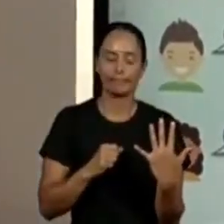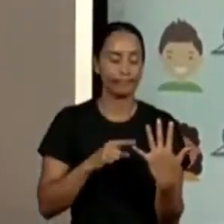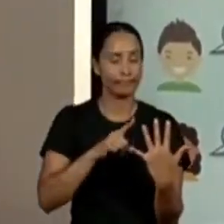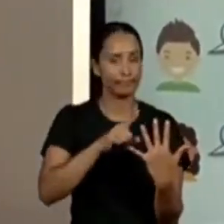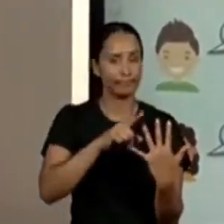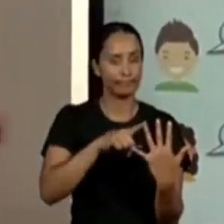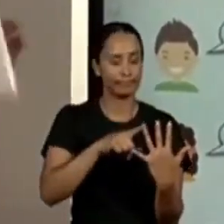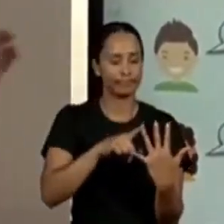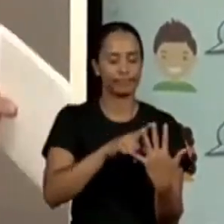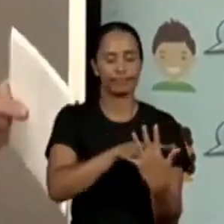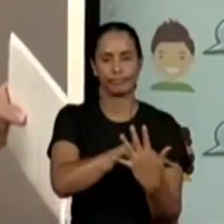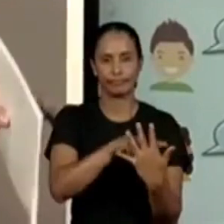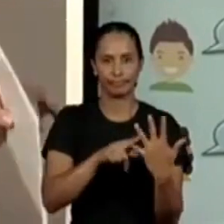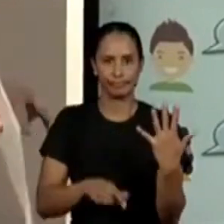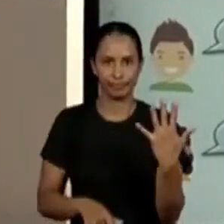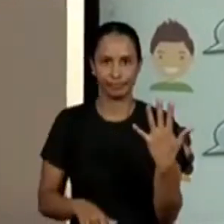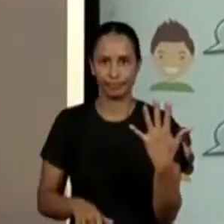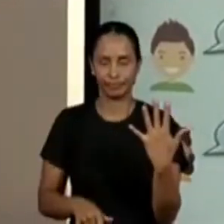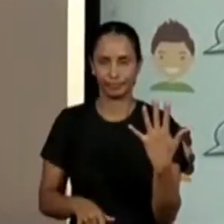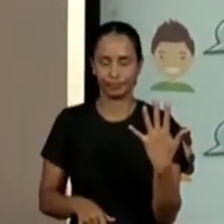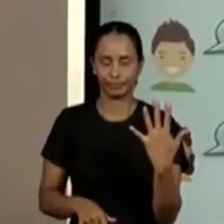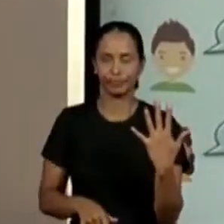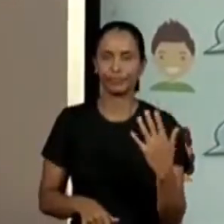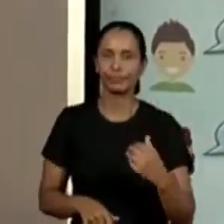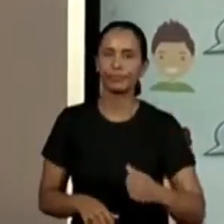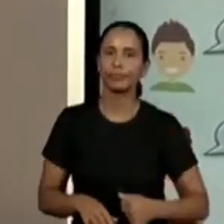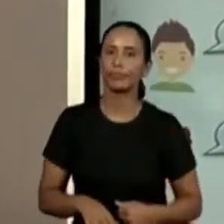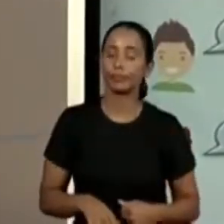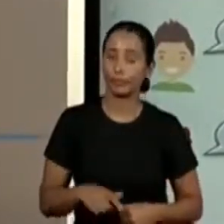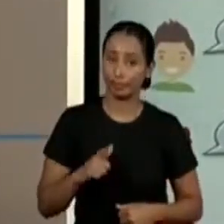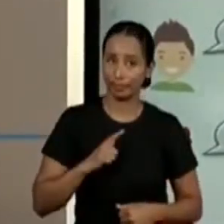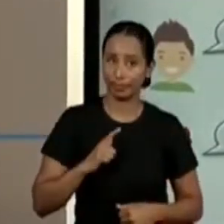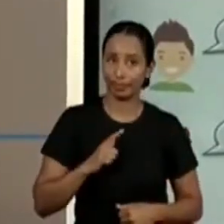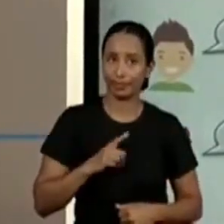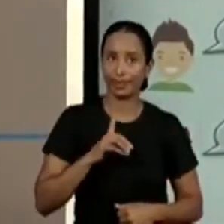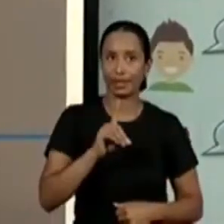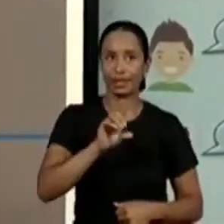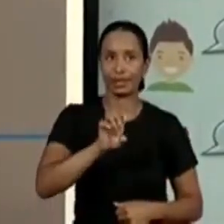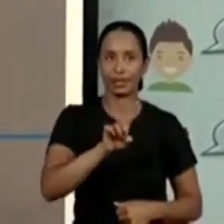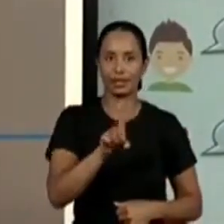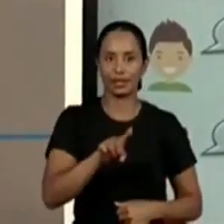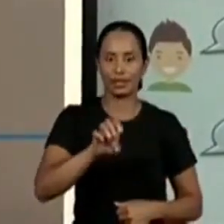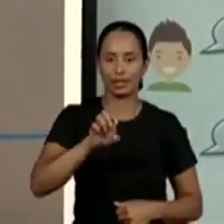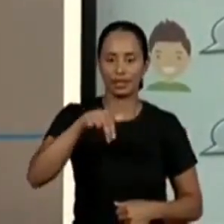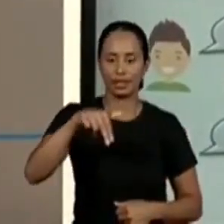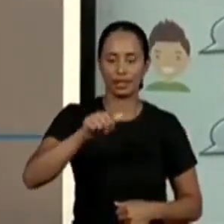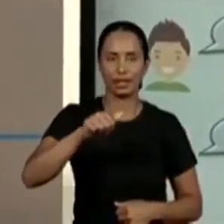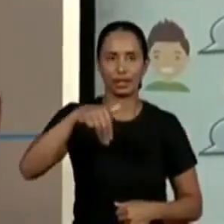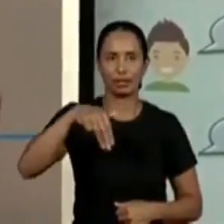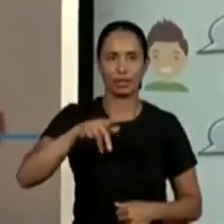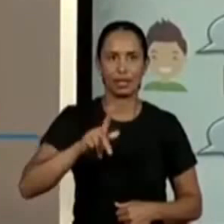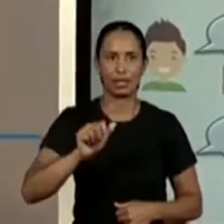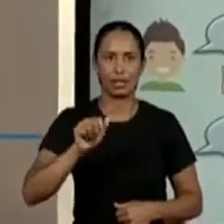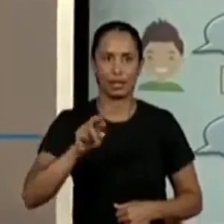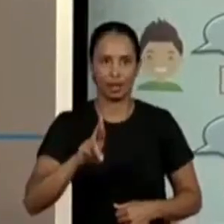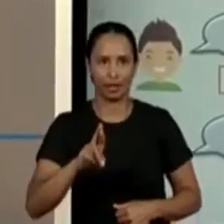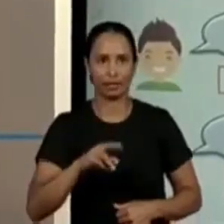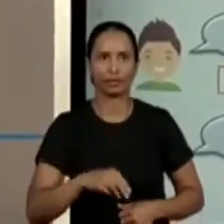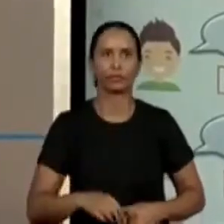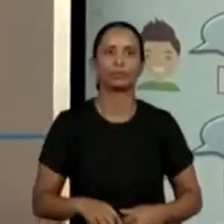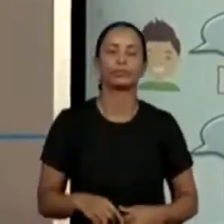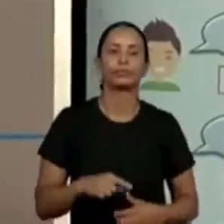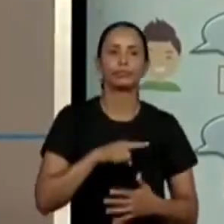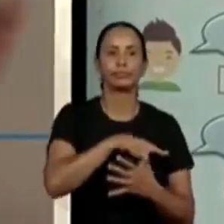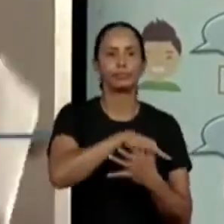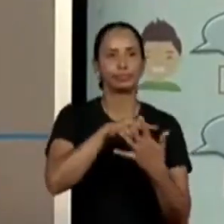basicamente são dois números aí na casa de milhar. Então, uma dezena de milhar é assim que eu consigo comparar. Fazendo isso,